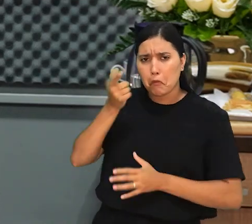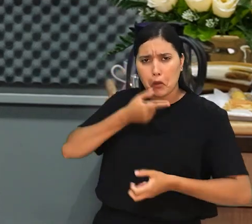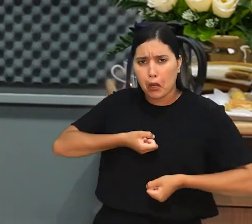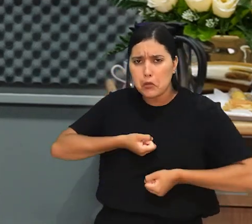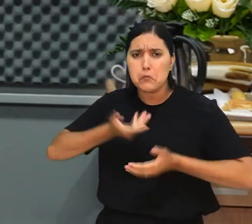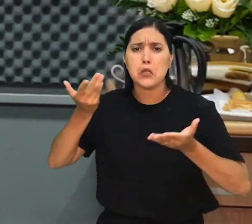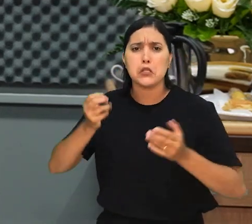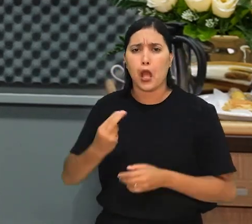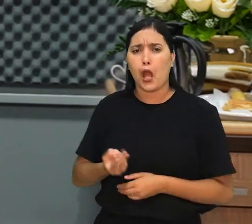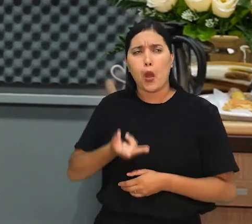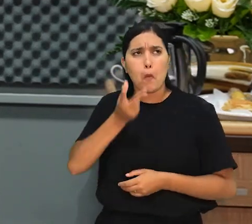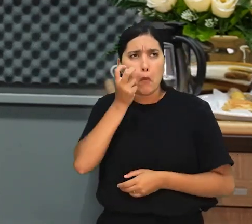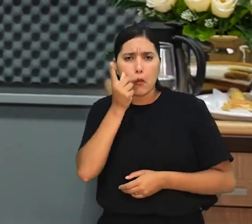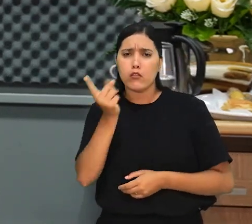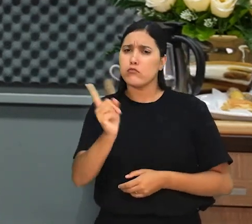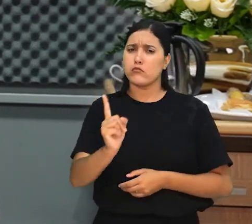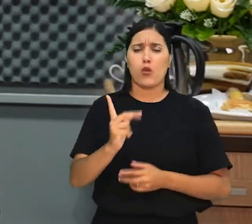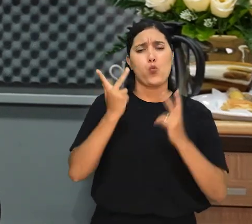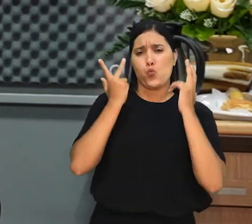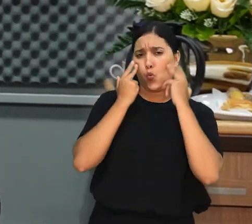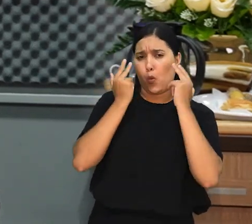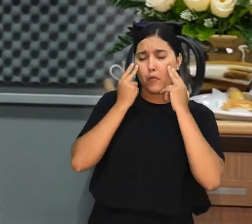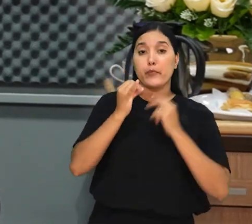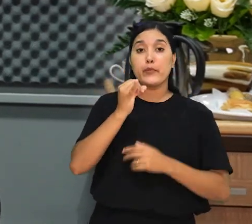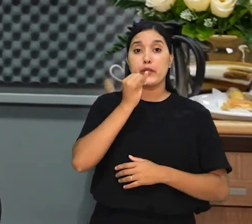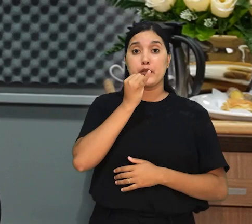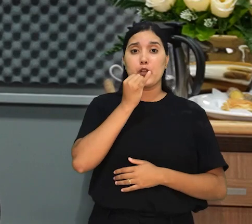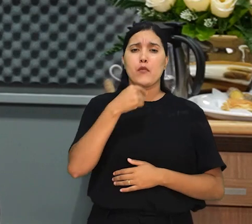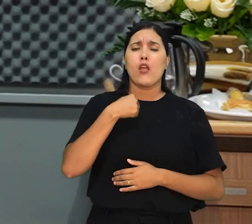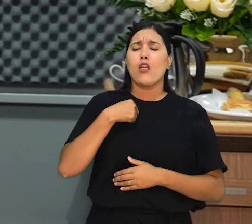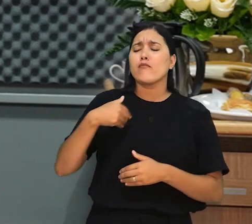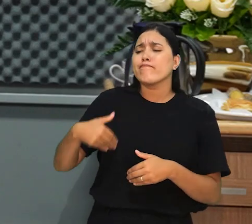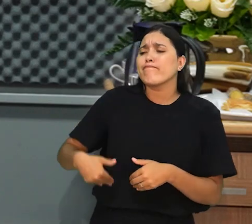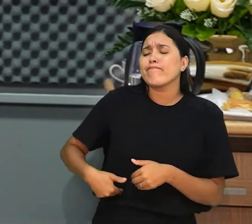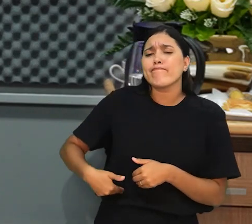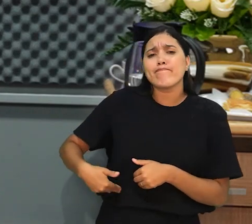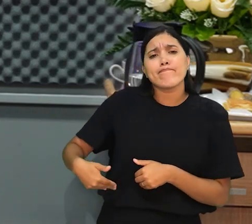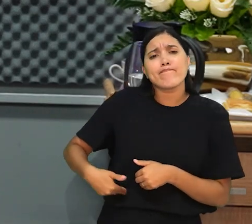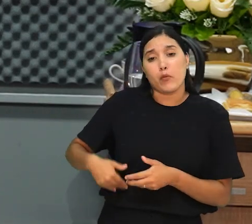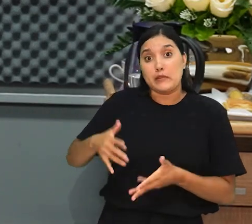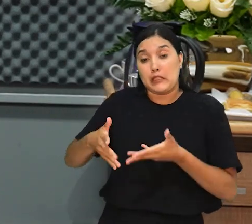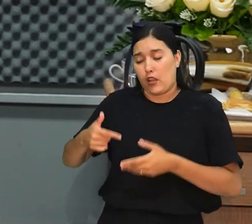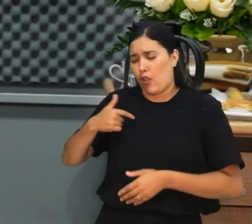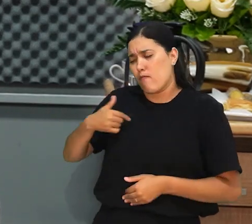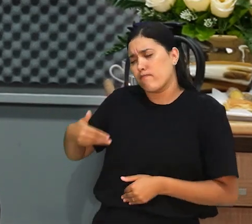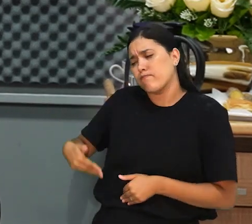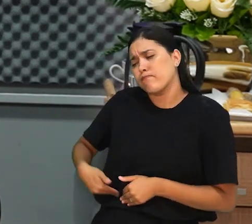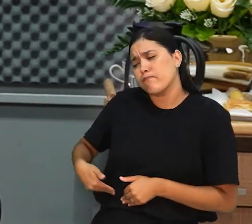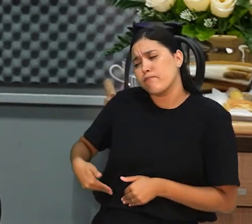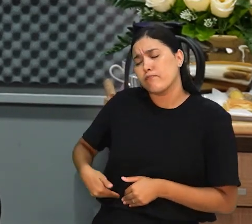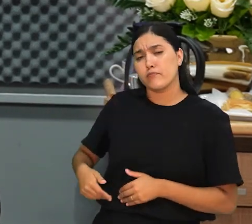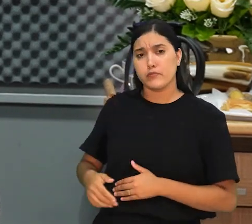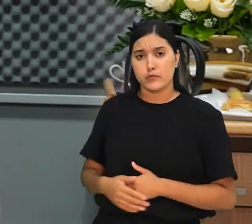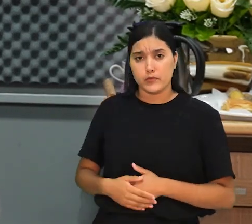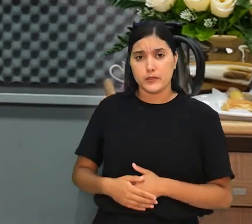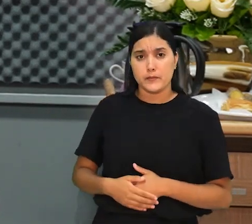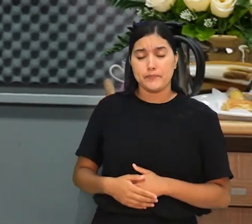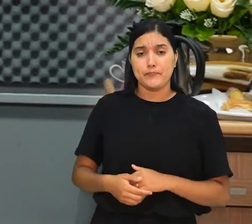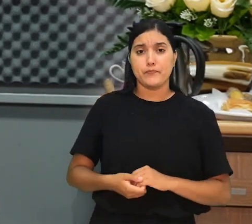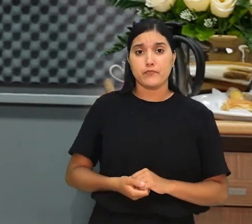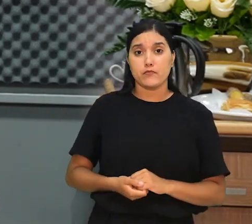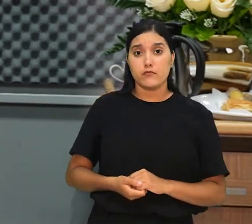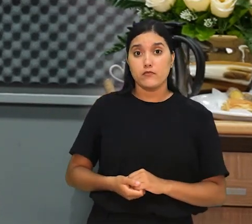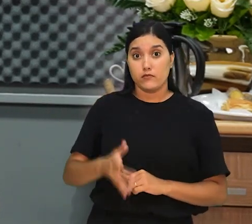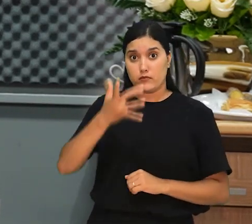se expressar. Então, quando ele fala, por exemplo, eu tô com fome, né? Essa pessoa que ou